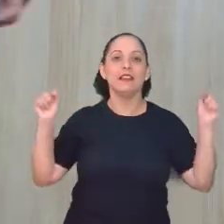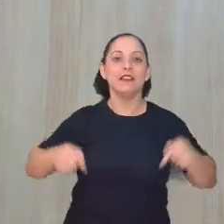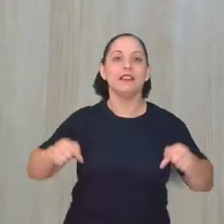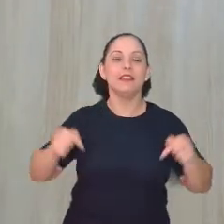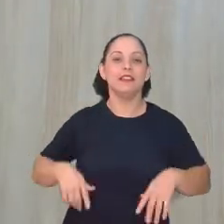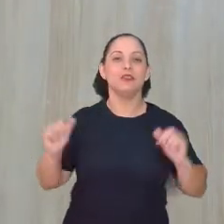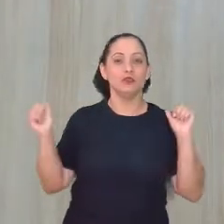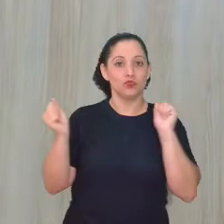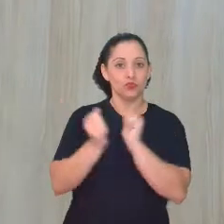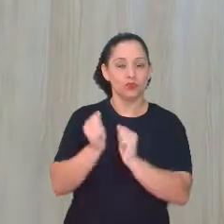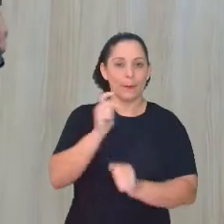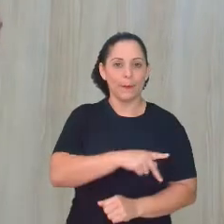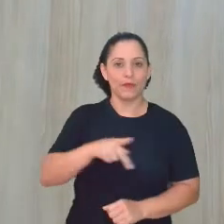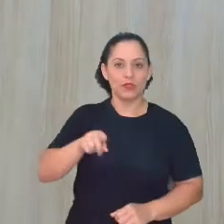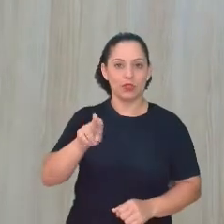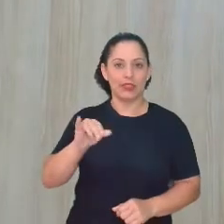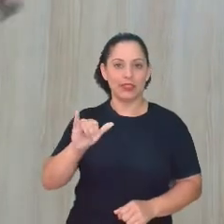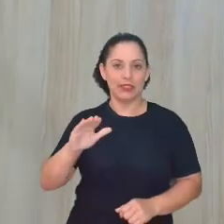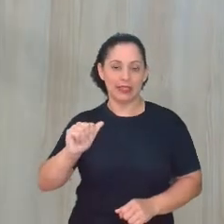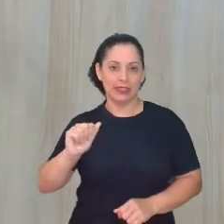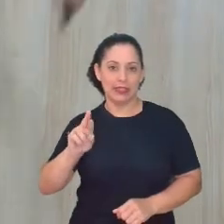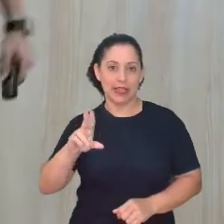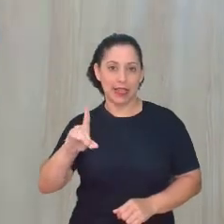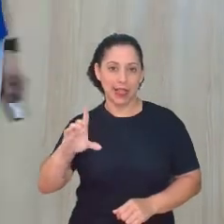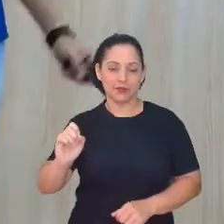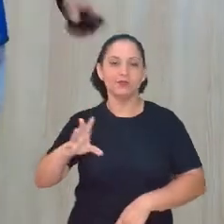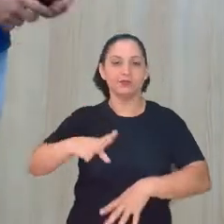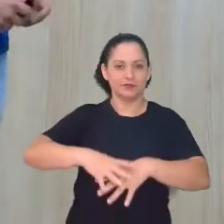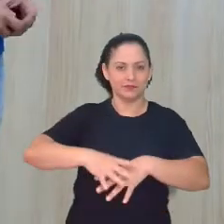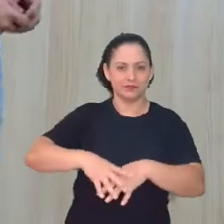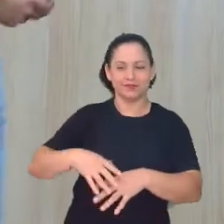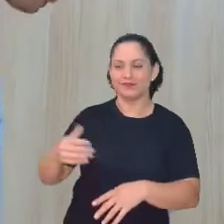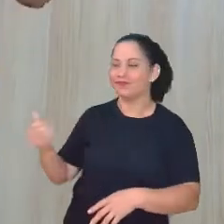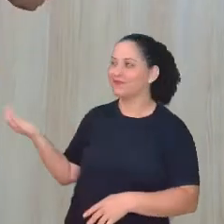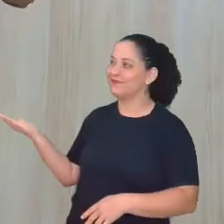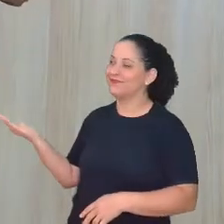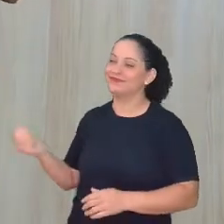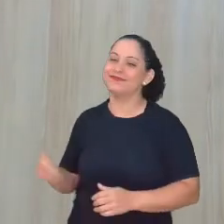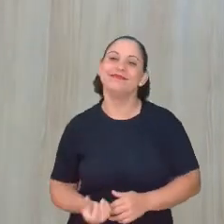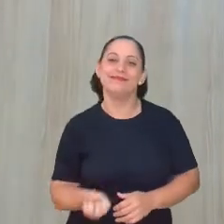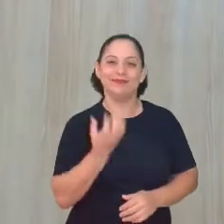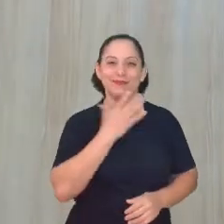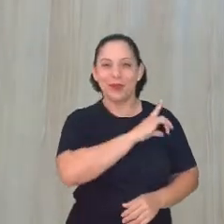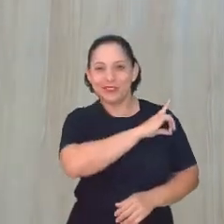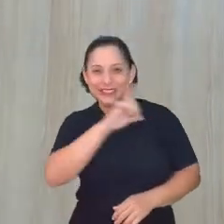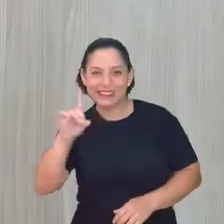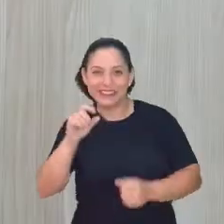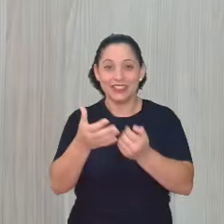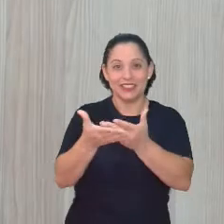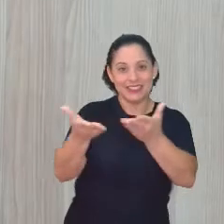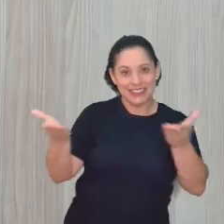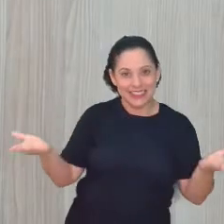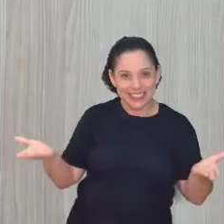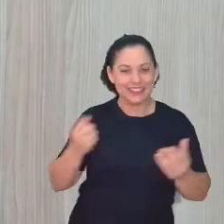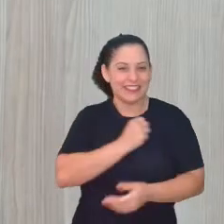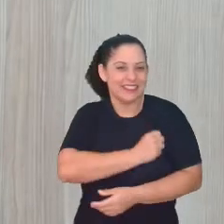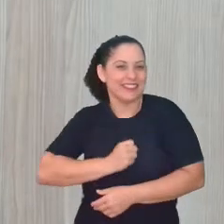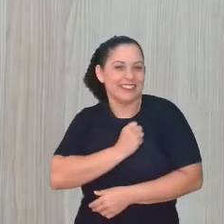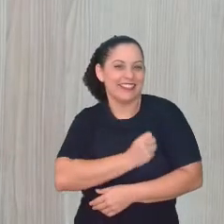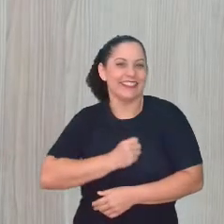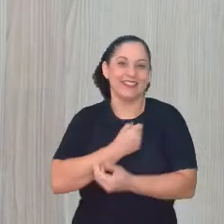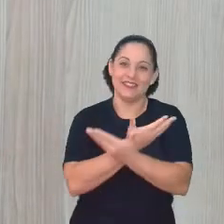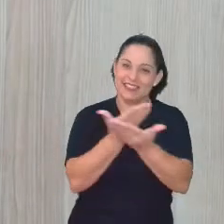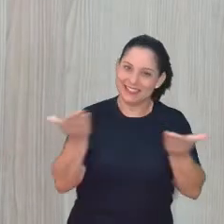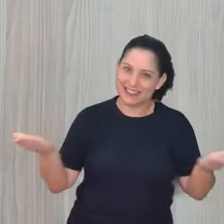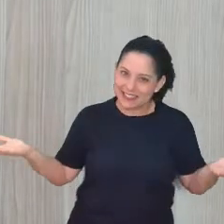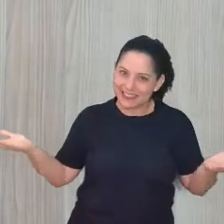é o professor Ricardinho Matemática. Dê bom dia pro pessoal, Ricardinho. Bom dia, oitavo ano. Bom dia, querido. Saudade de vocês,